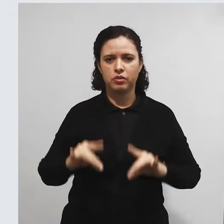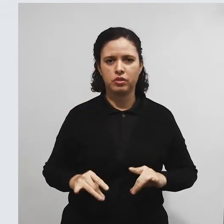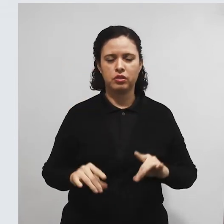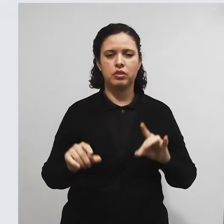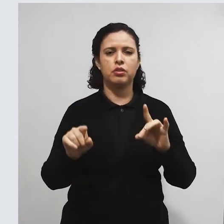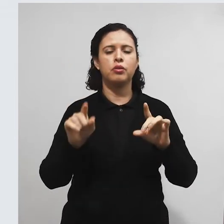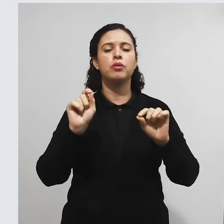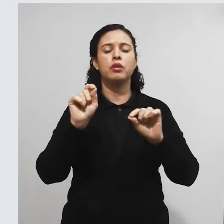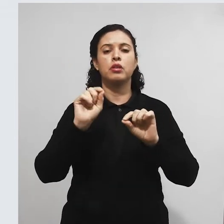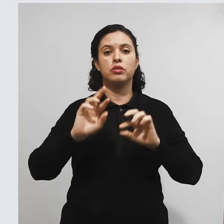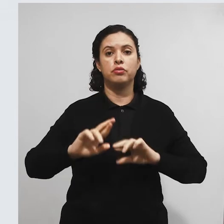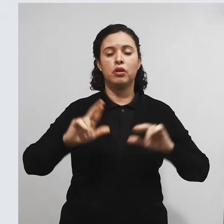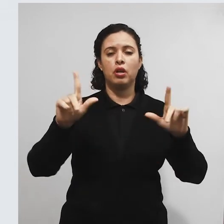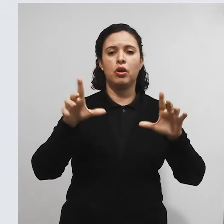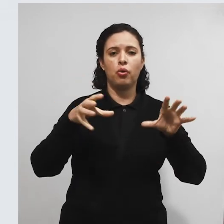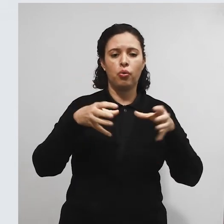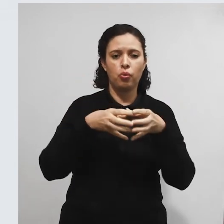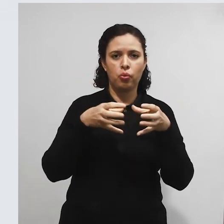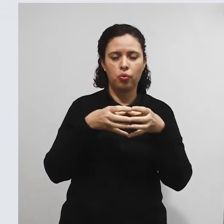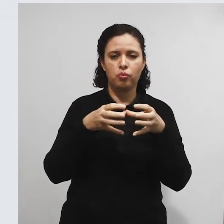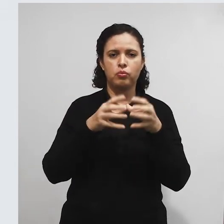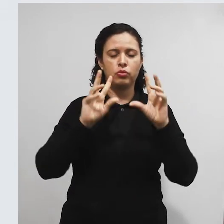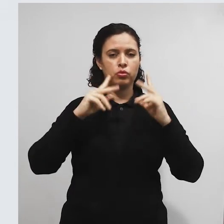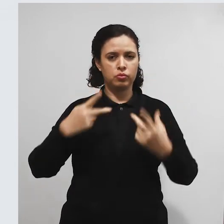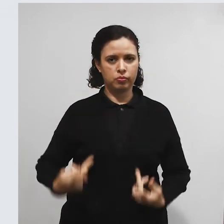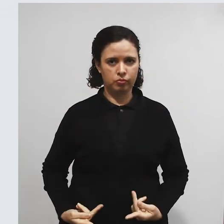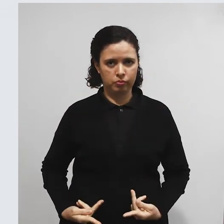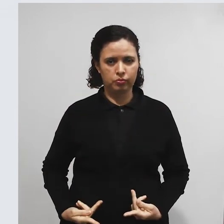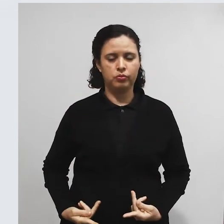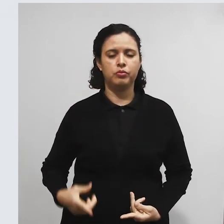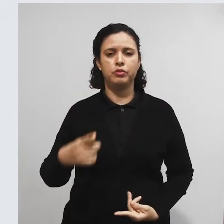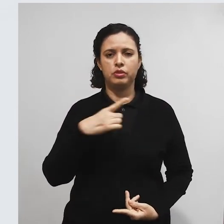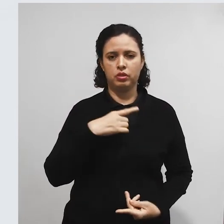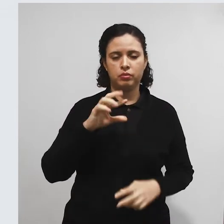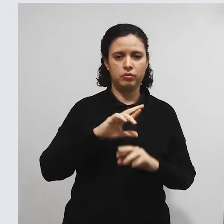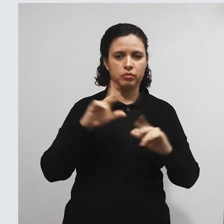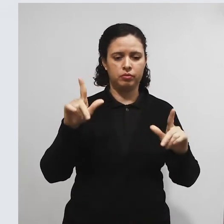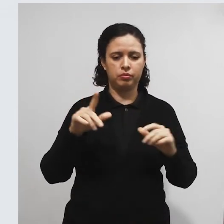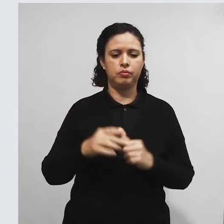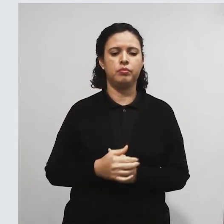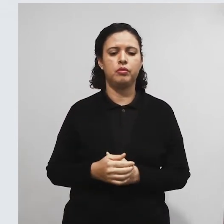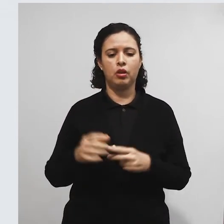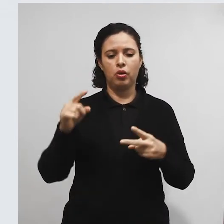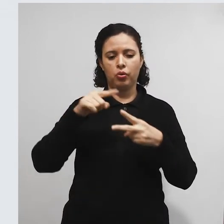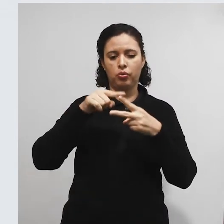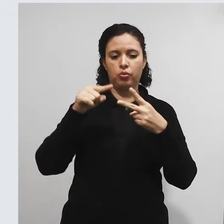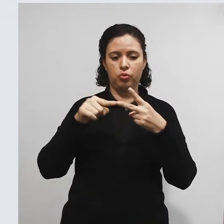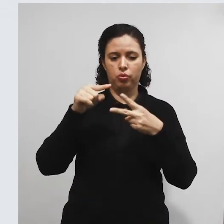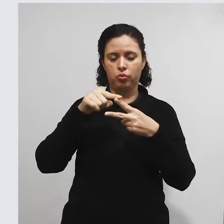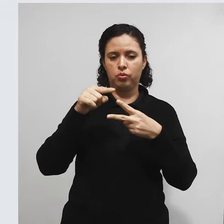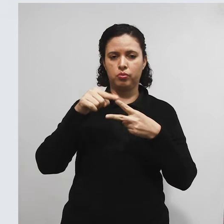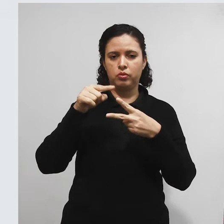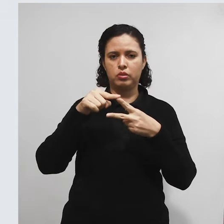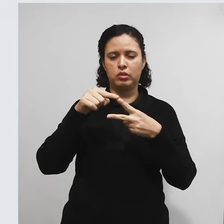dos diferentes grupos humanos. Tem uma diferença. O etnográfico